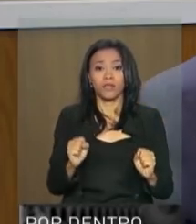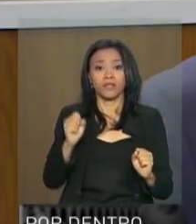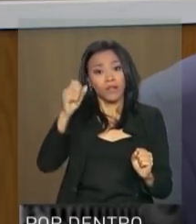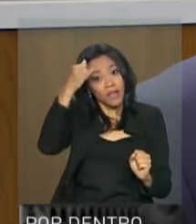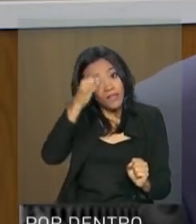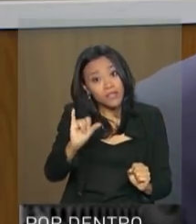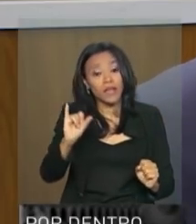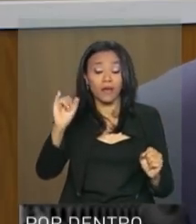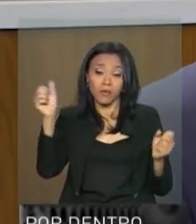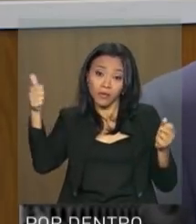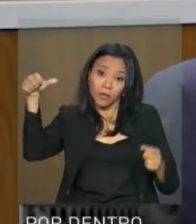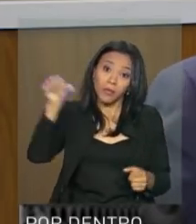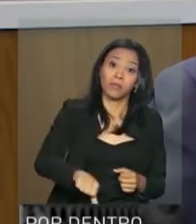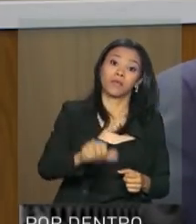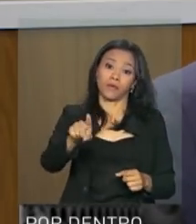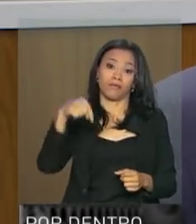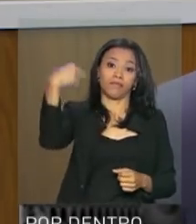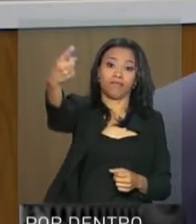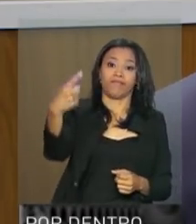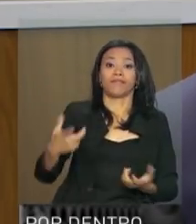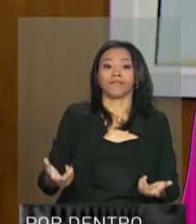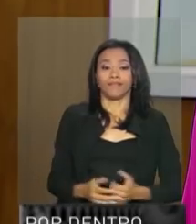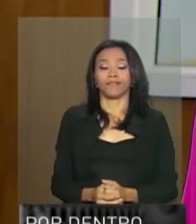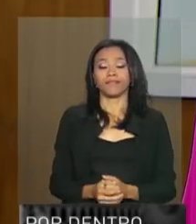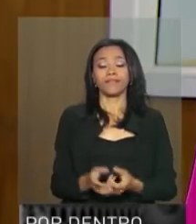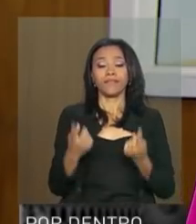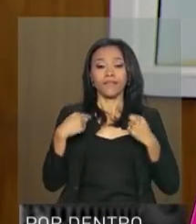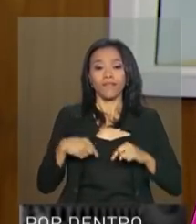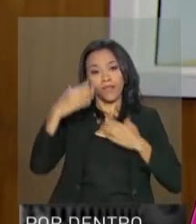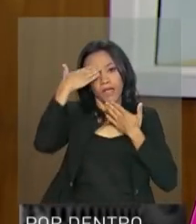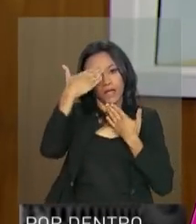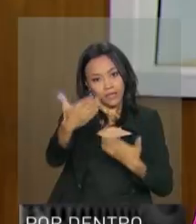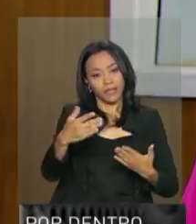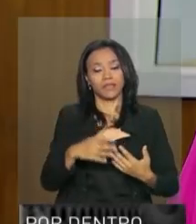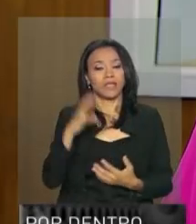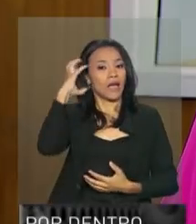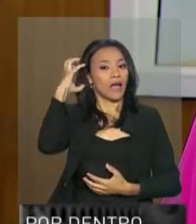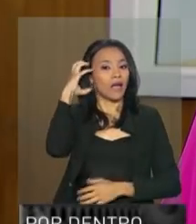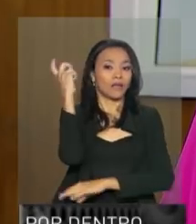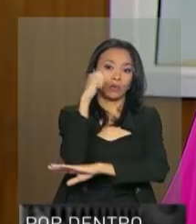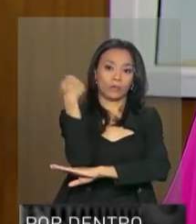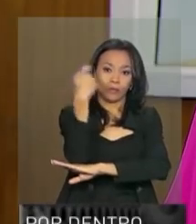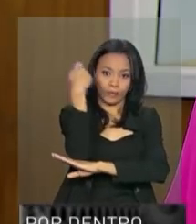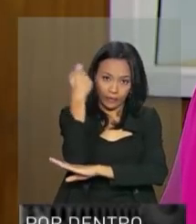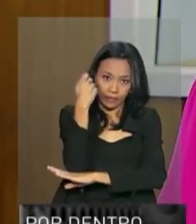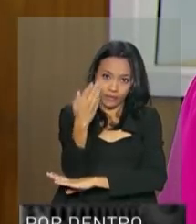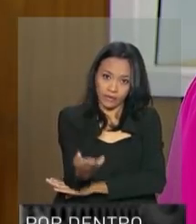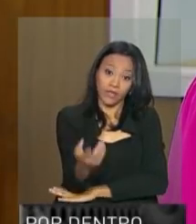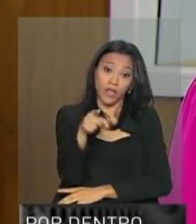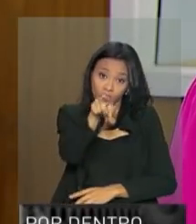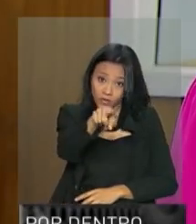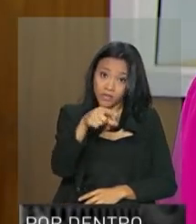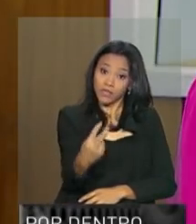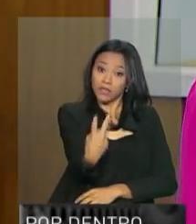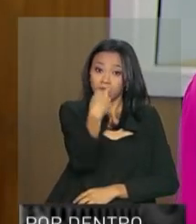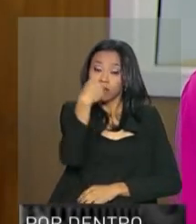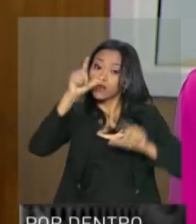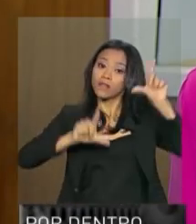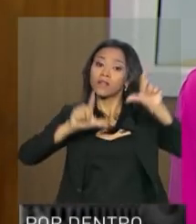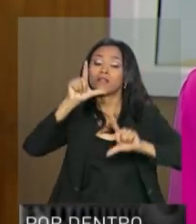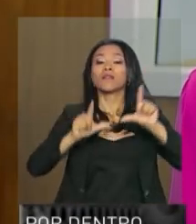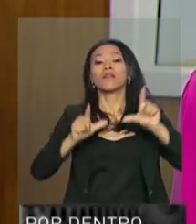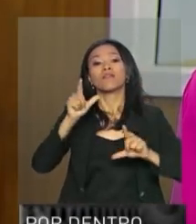preventiva. Prevenir é melhor que remediar. Agradeço a participação da Rádio Guaíba de Porto Alegre, no Rio Grande do Sul. Você está acompanhando o programa Por